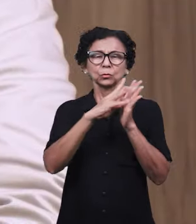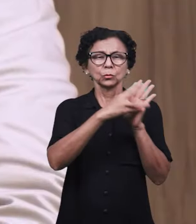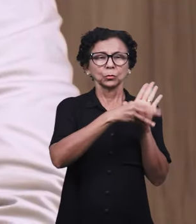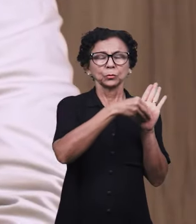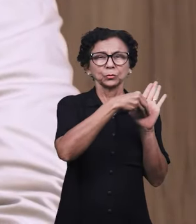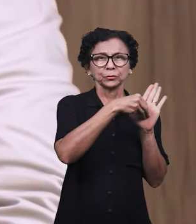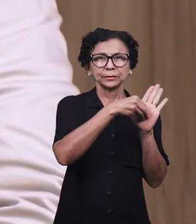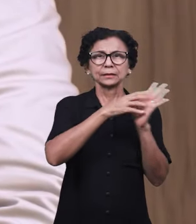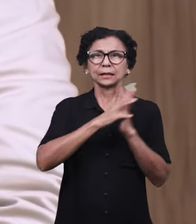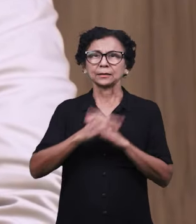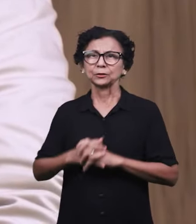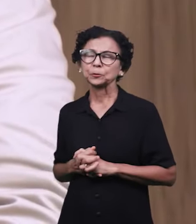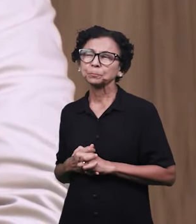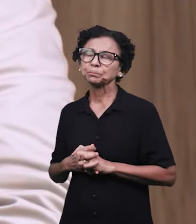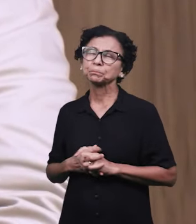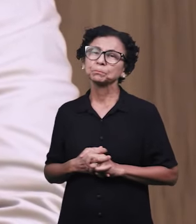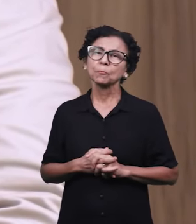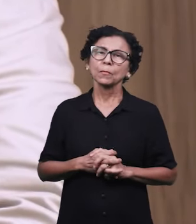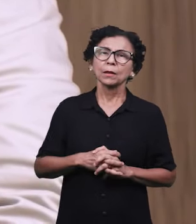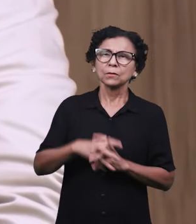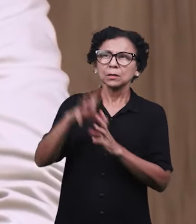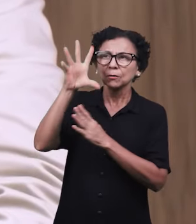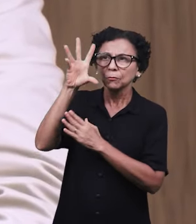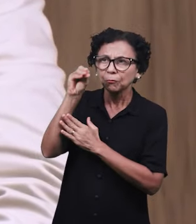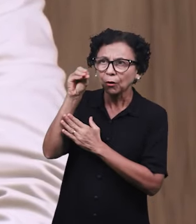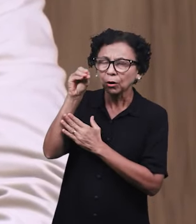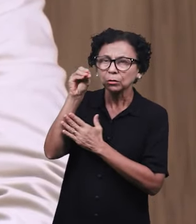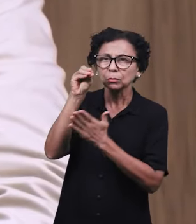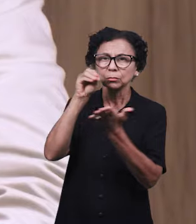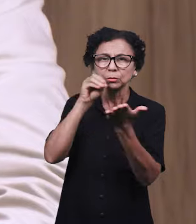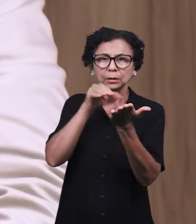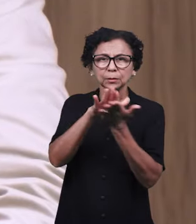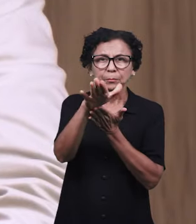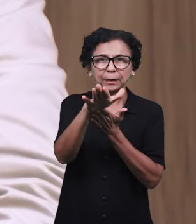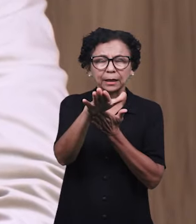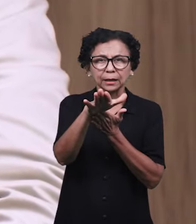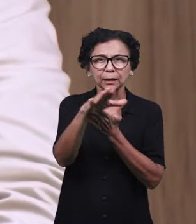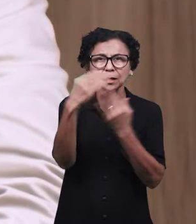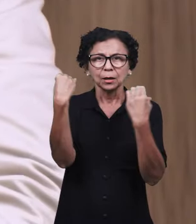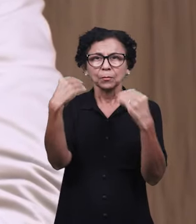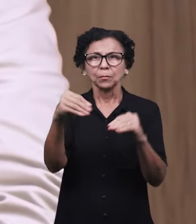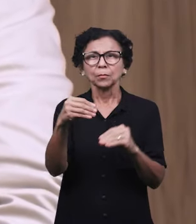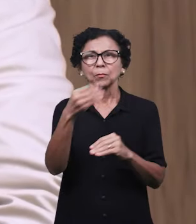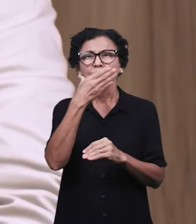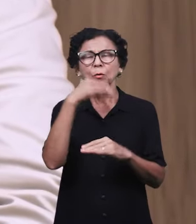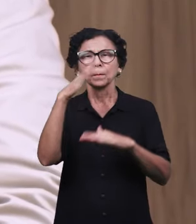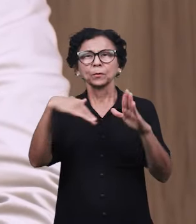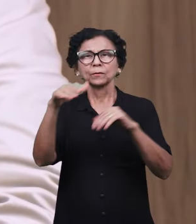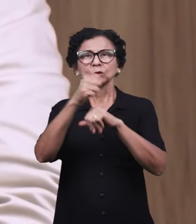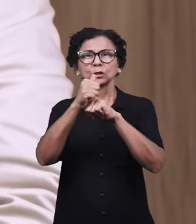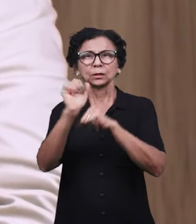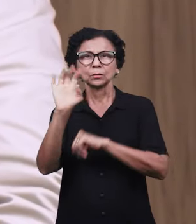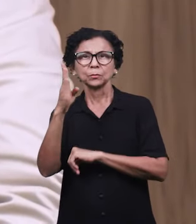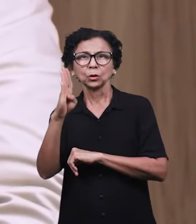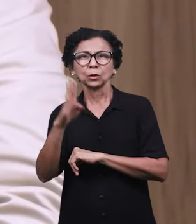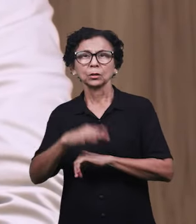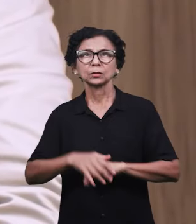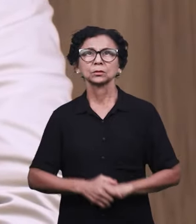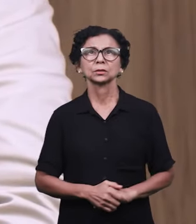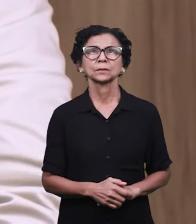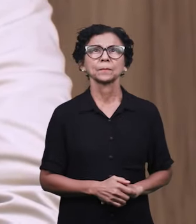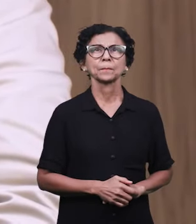foto, entrega para um biólogo, botânico, fala assim, ó, fale tudo que existe lá na savana, tudo como surgiu. Ele vai